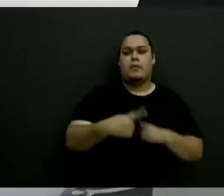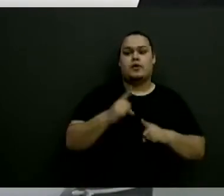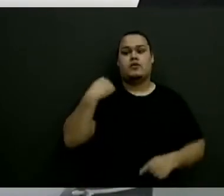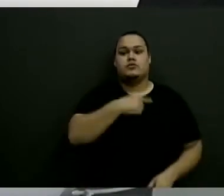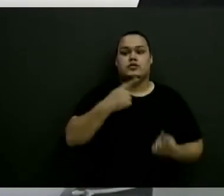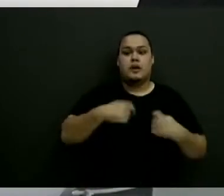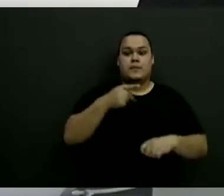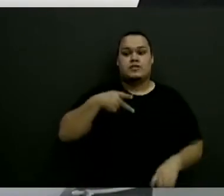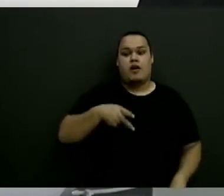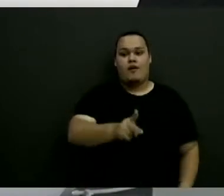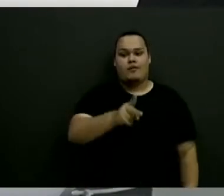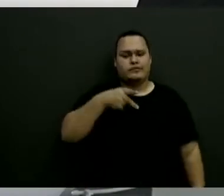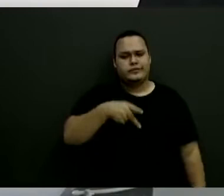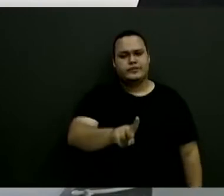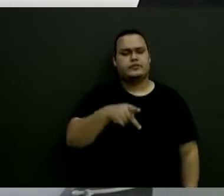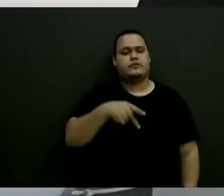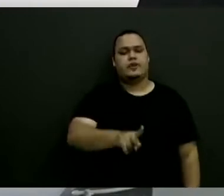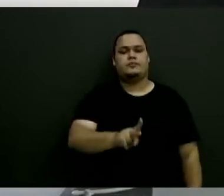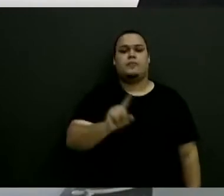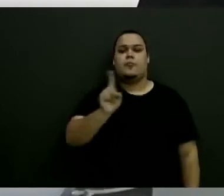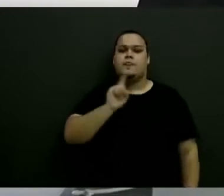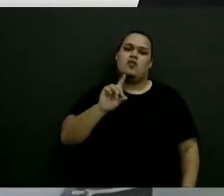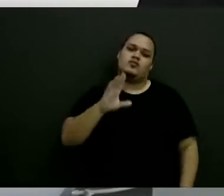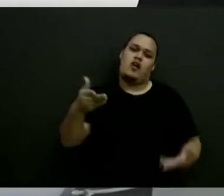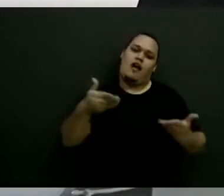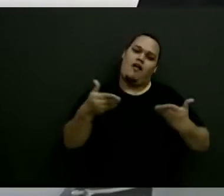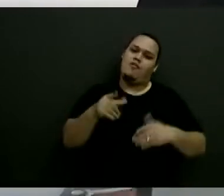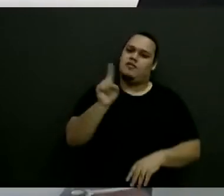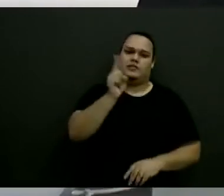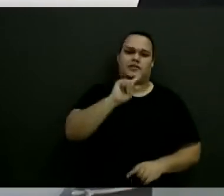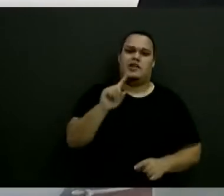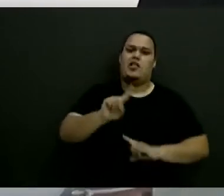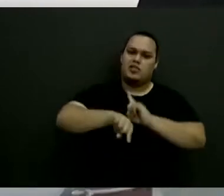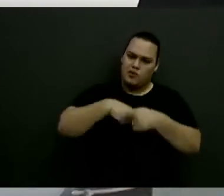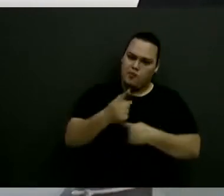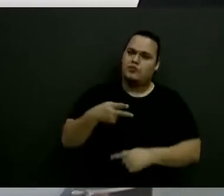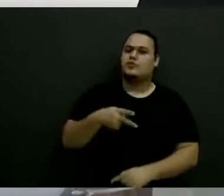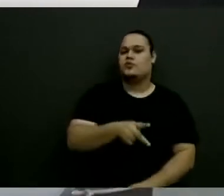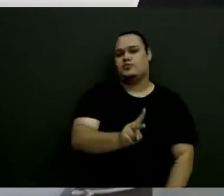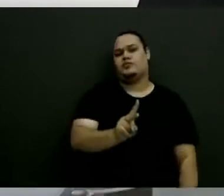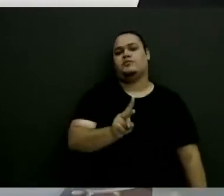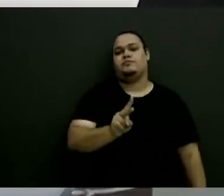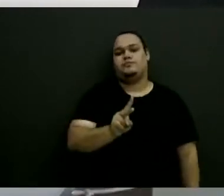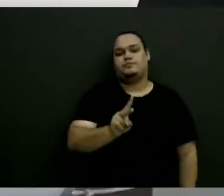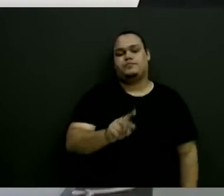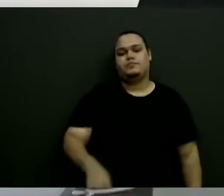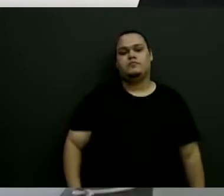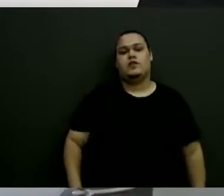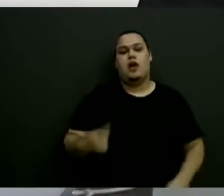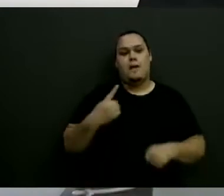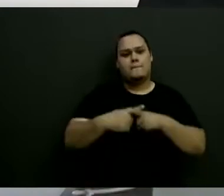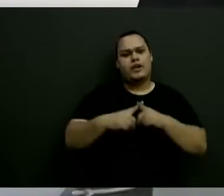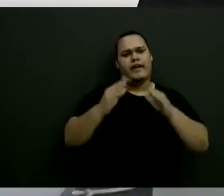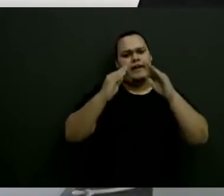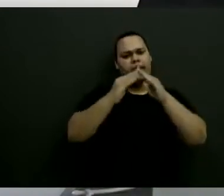continuar também, não somente os trabalhos em loco na igreja, no templo, nas casas,